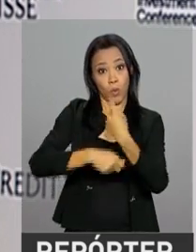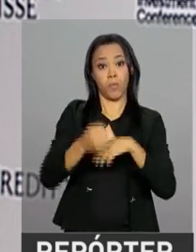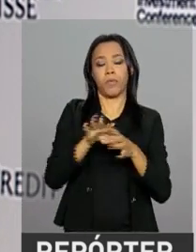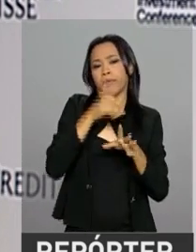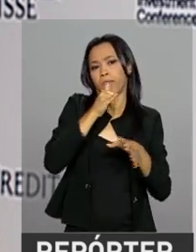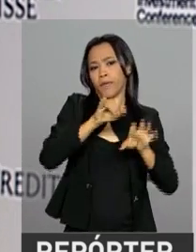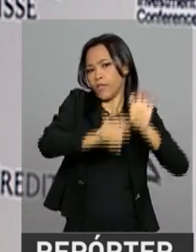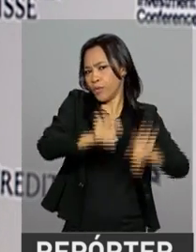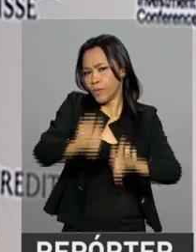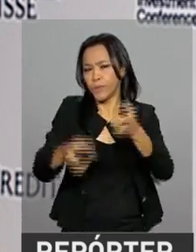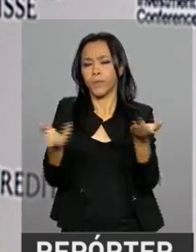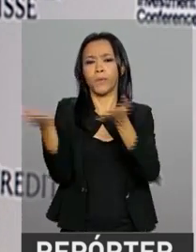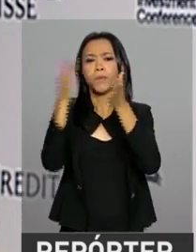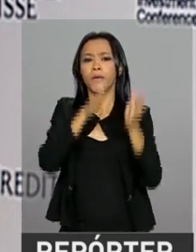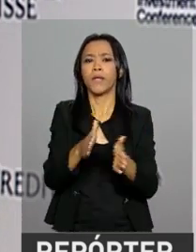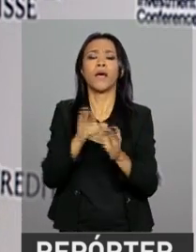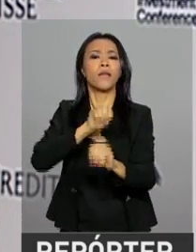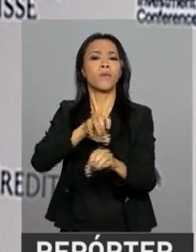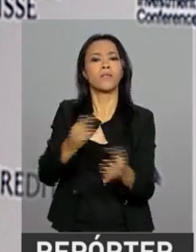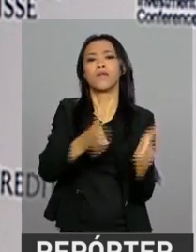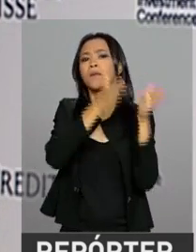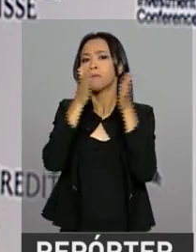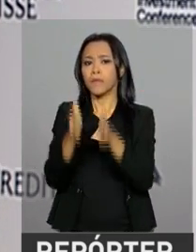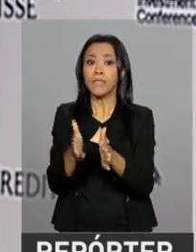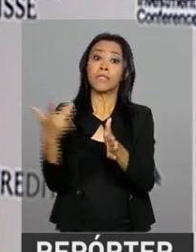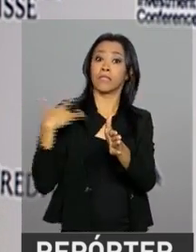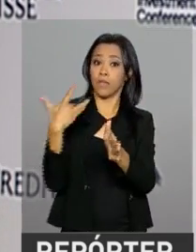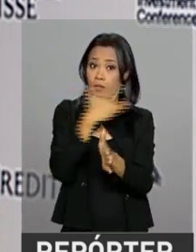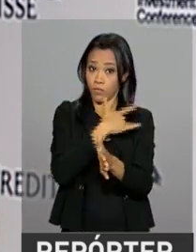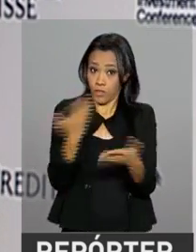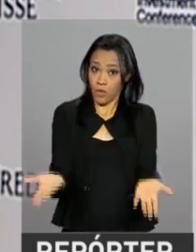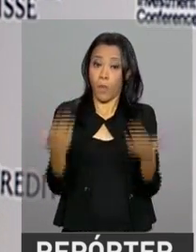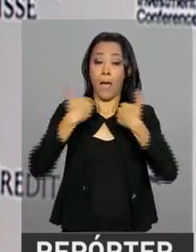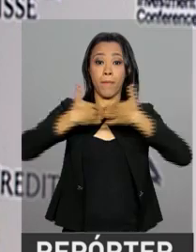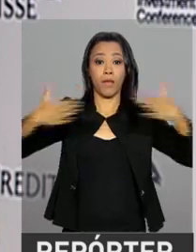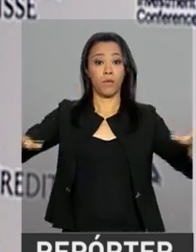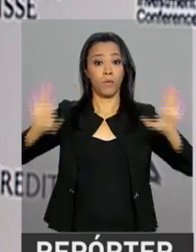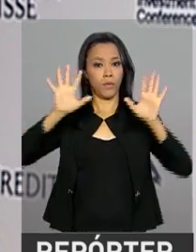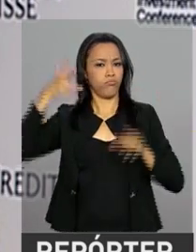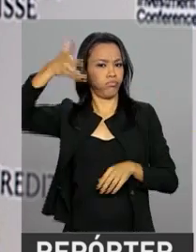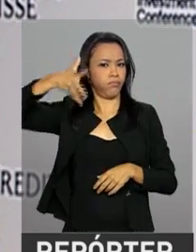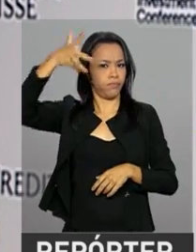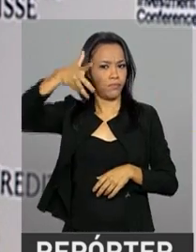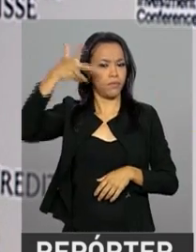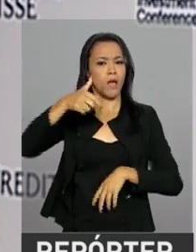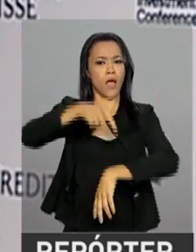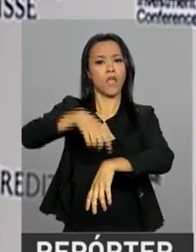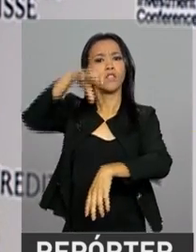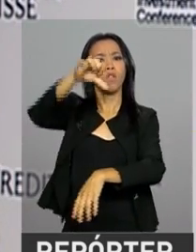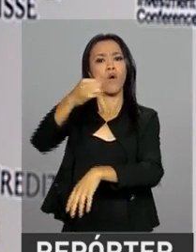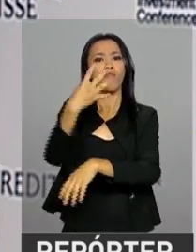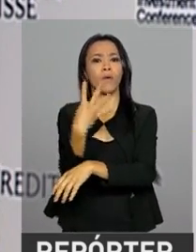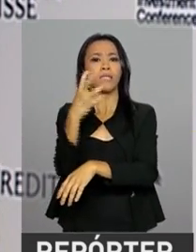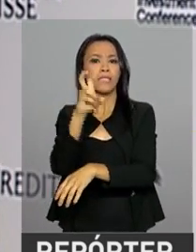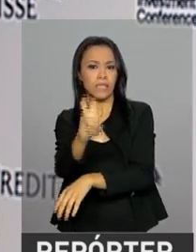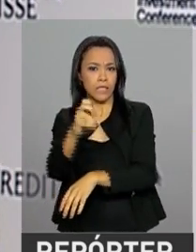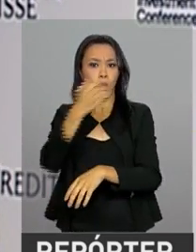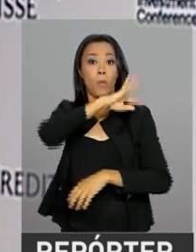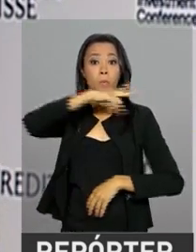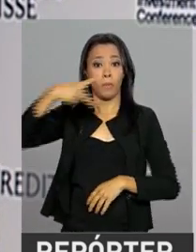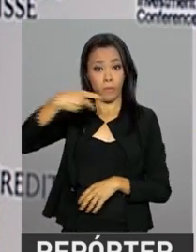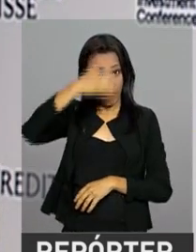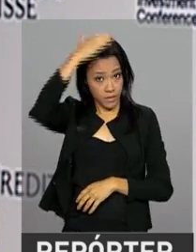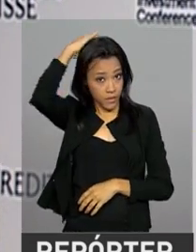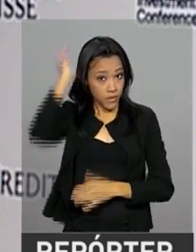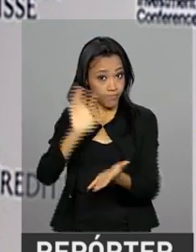educação e saúde a palestra de abertura do evento acontece Logo mais às 9:45 com o Presidente da República Michel